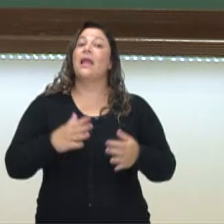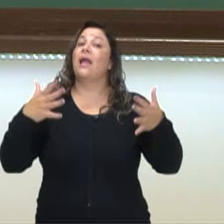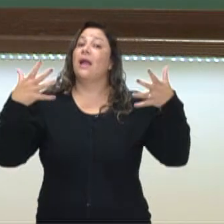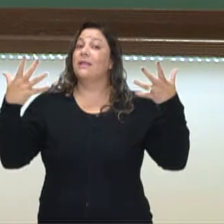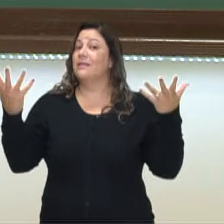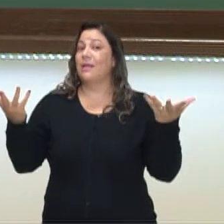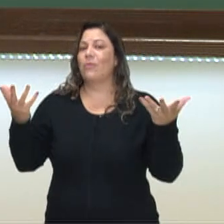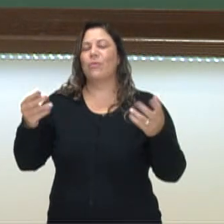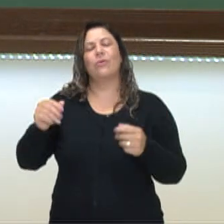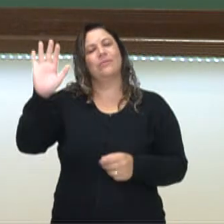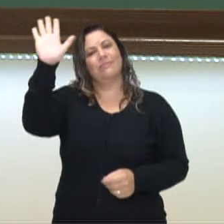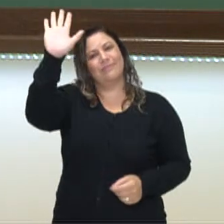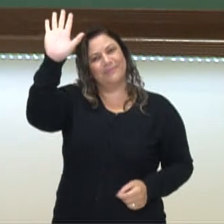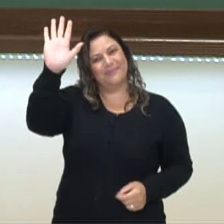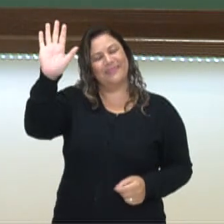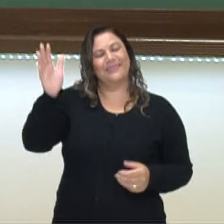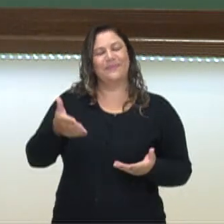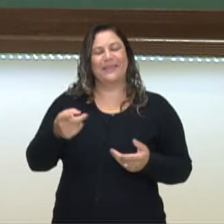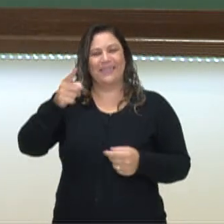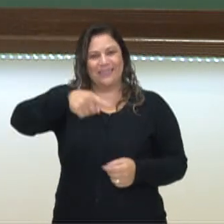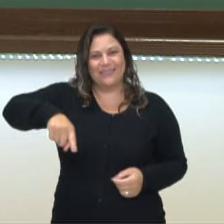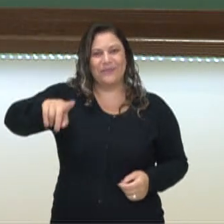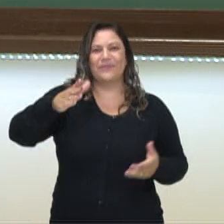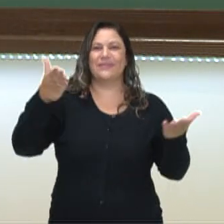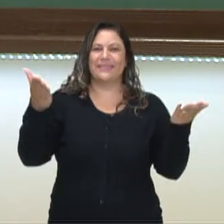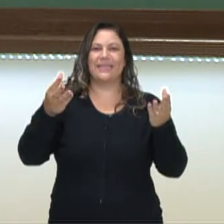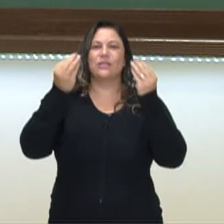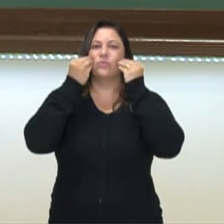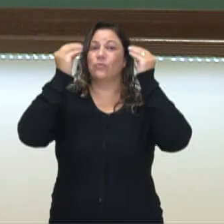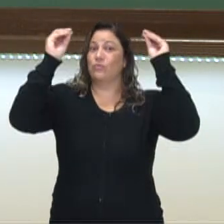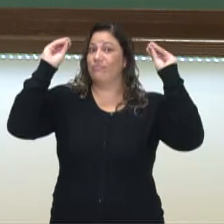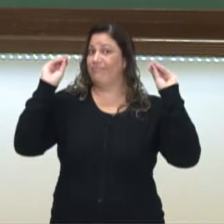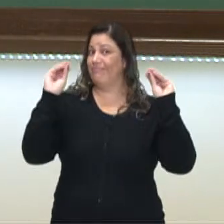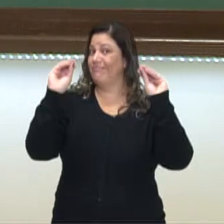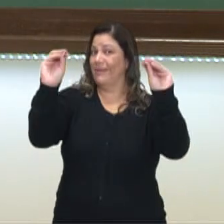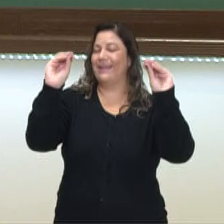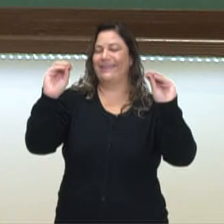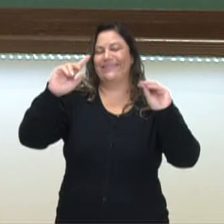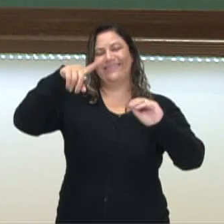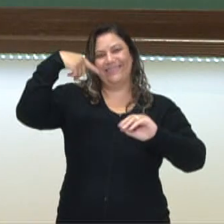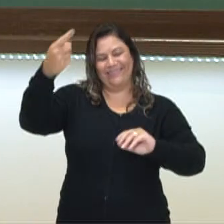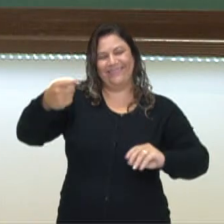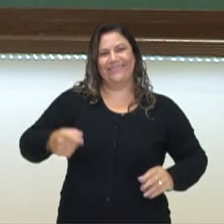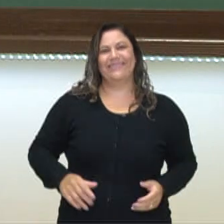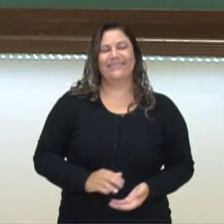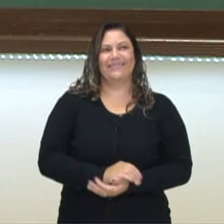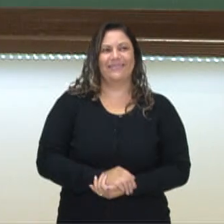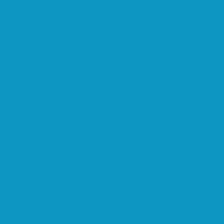isso, a prof se despede de vocês, deixando um beijo bem grande e um até breve.